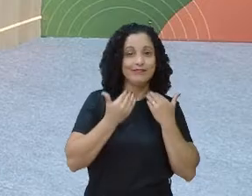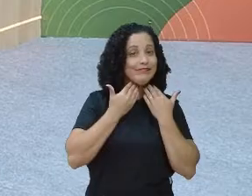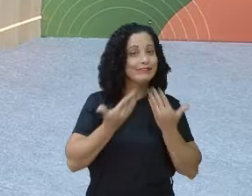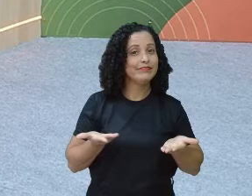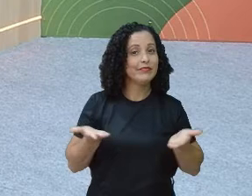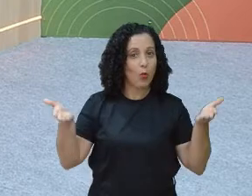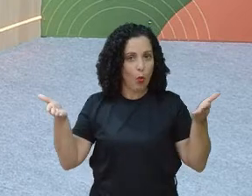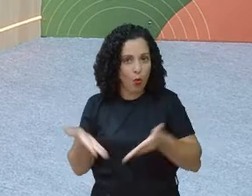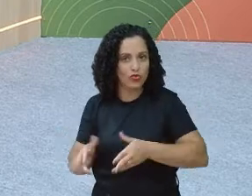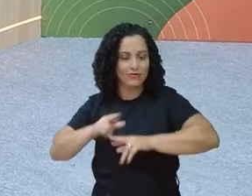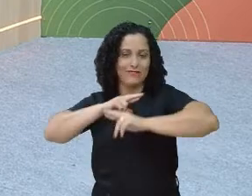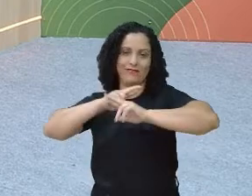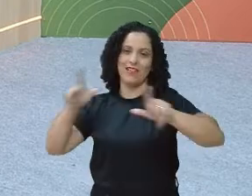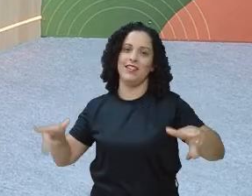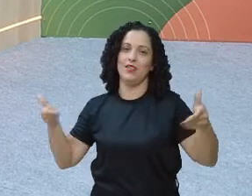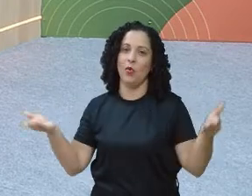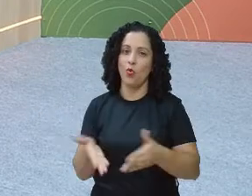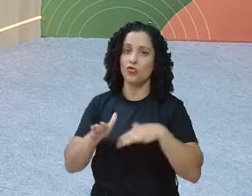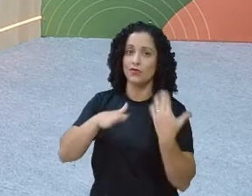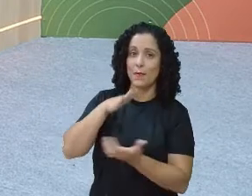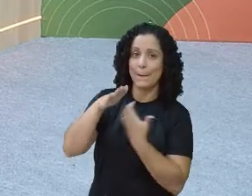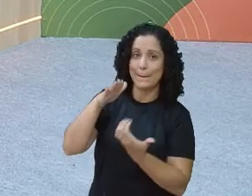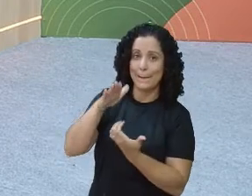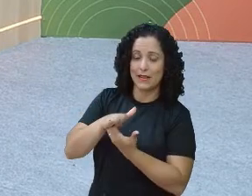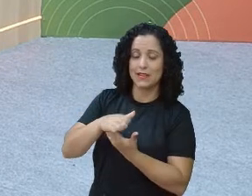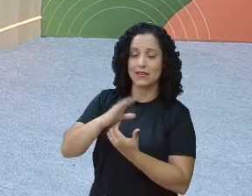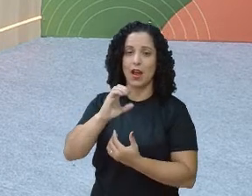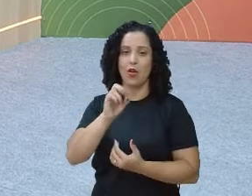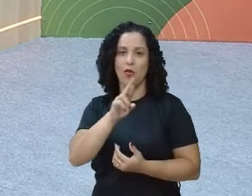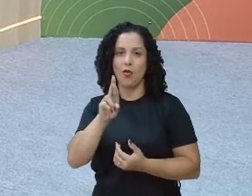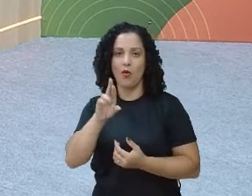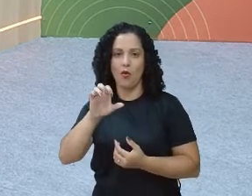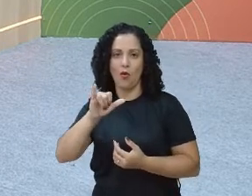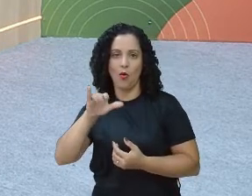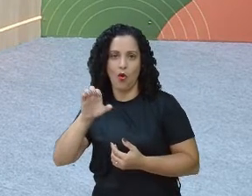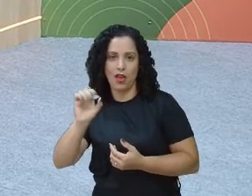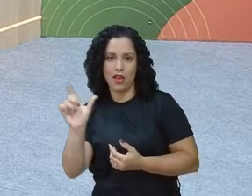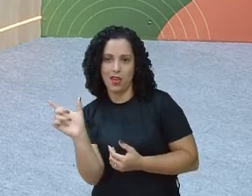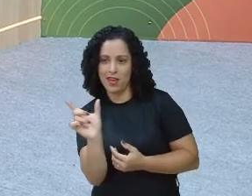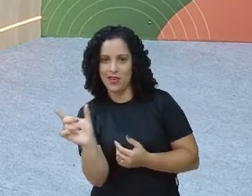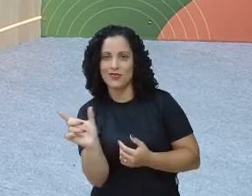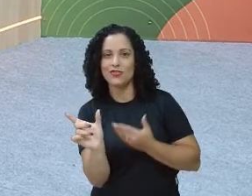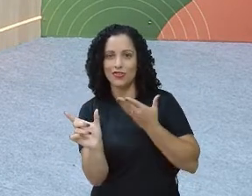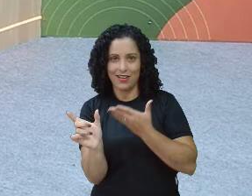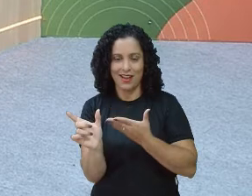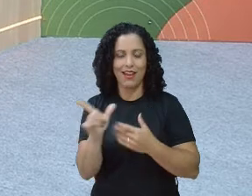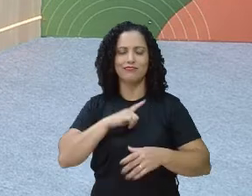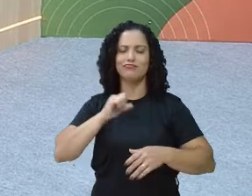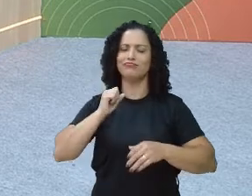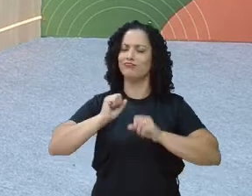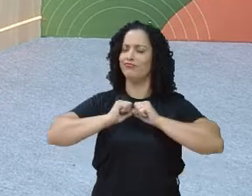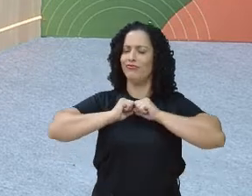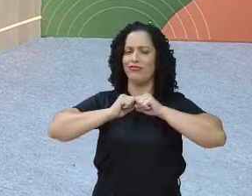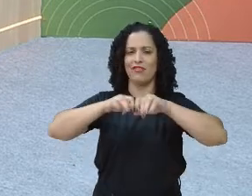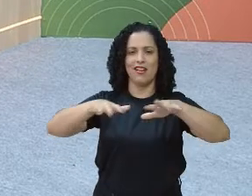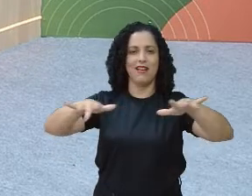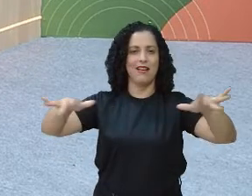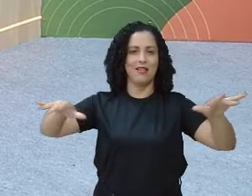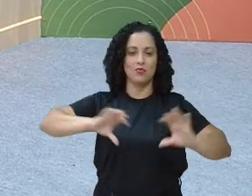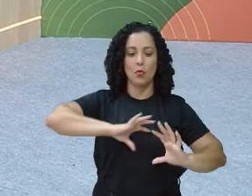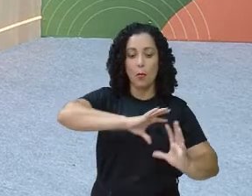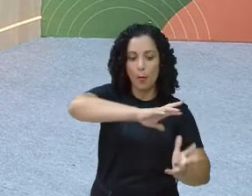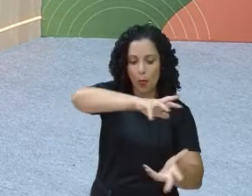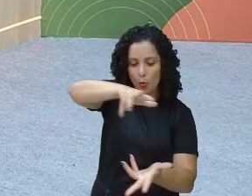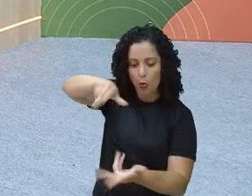mundo, hoje os Correios atuam sim em todo mundo. A gente tem diversas formas de fazer essa